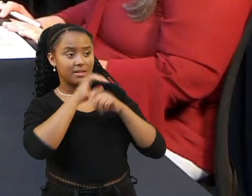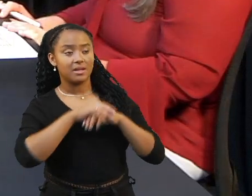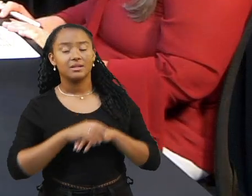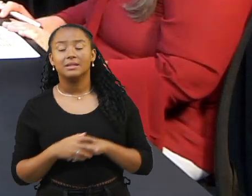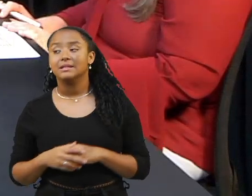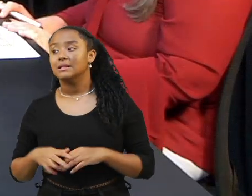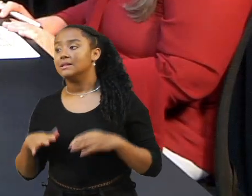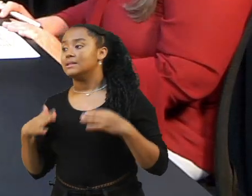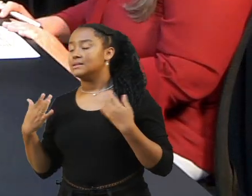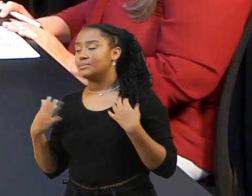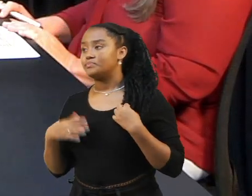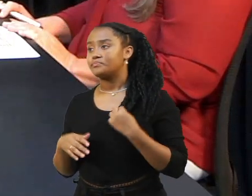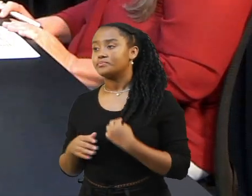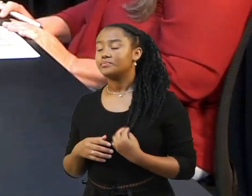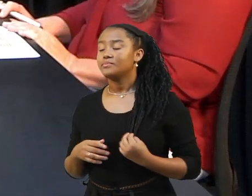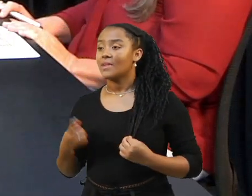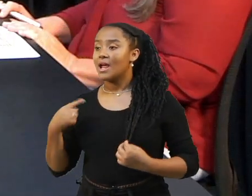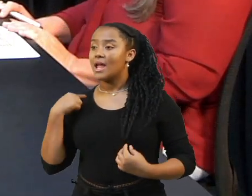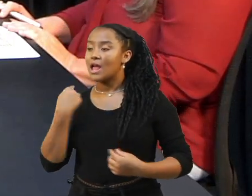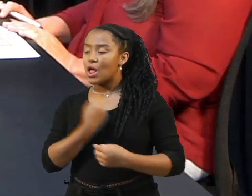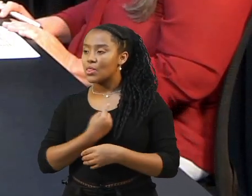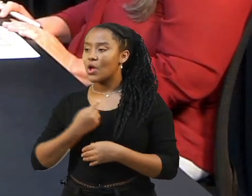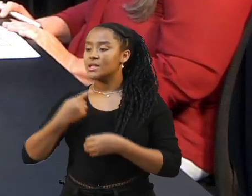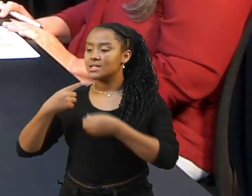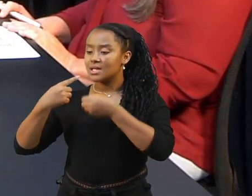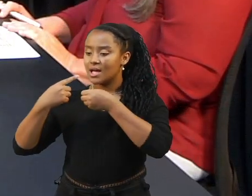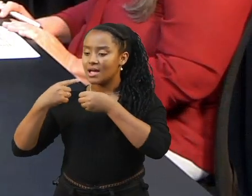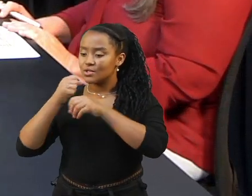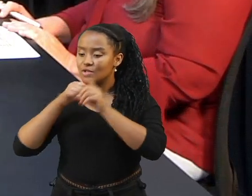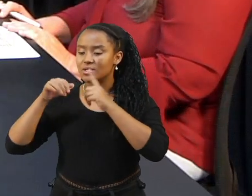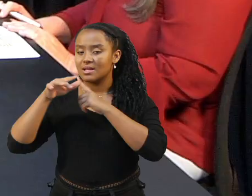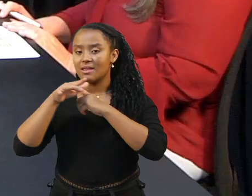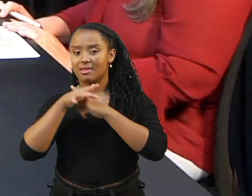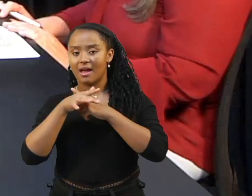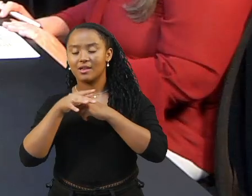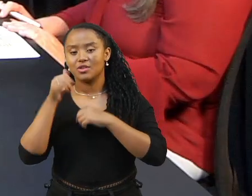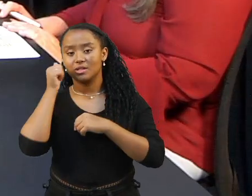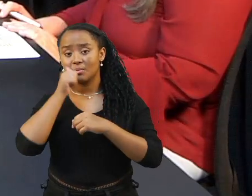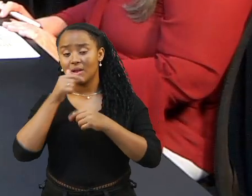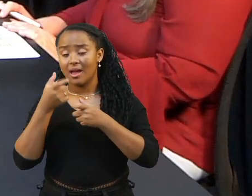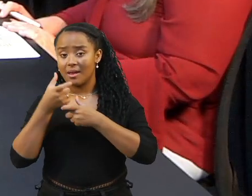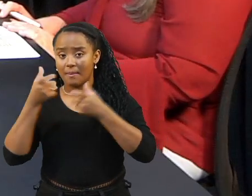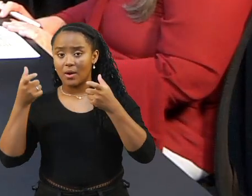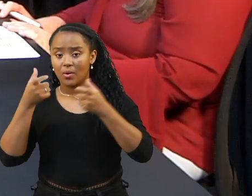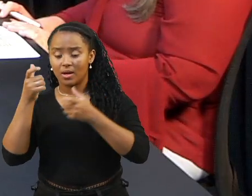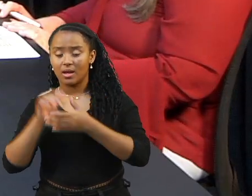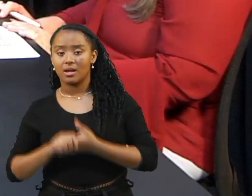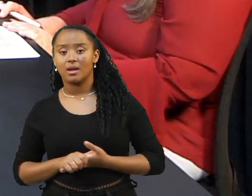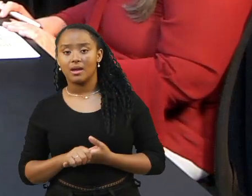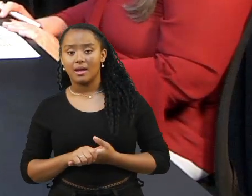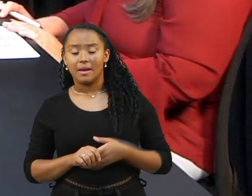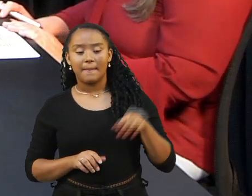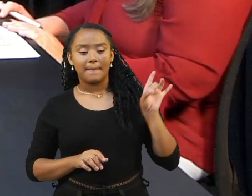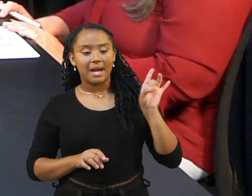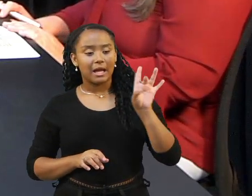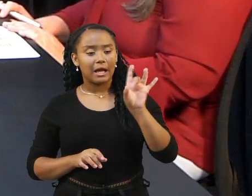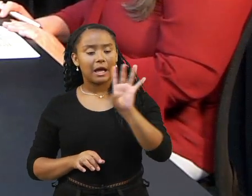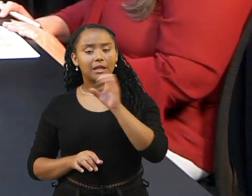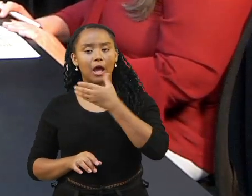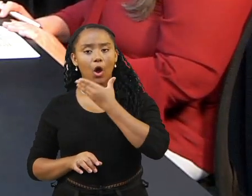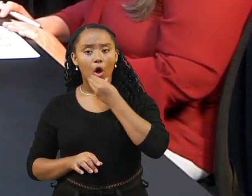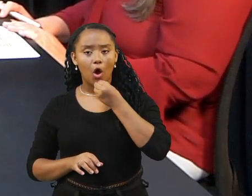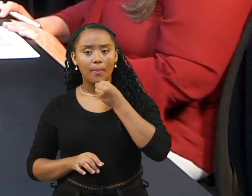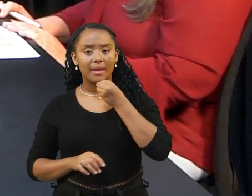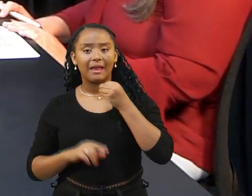A nossa sociedade, ela ainda, apesar de as mulheres serem maioria, né? Para cada homem tem